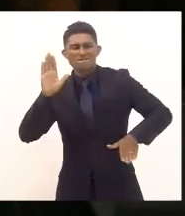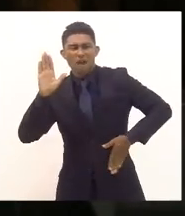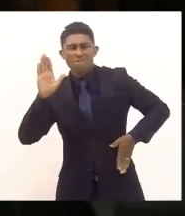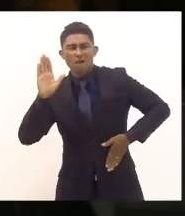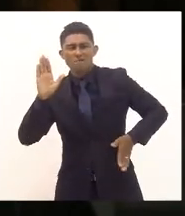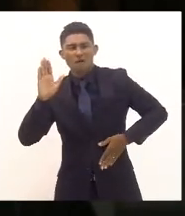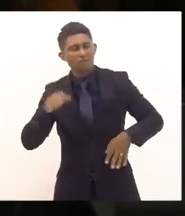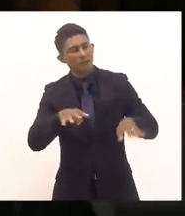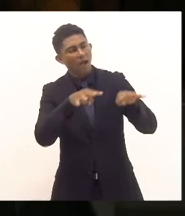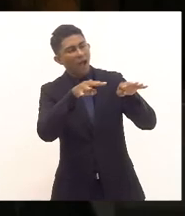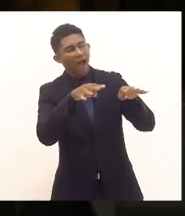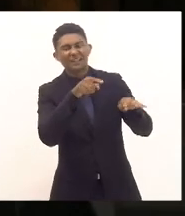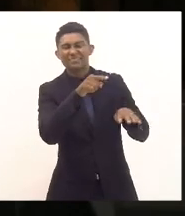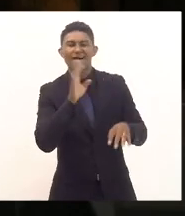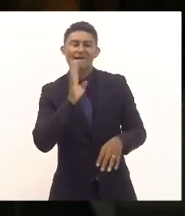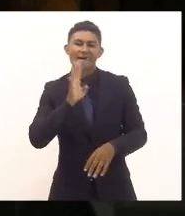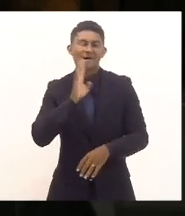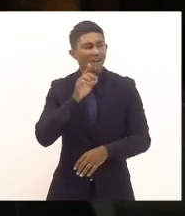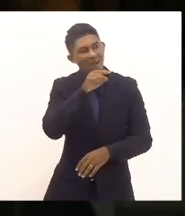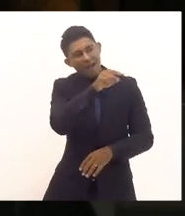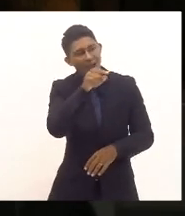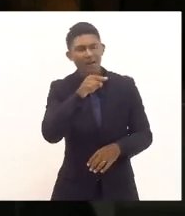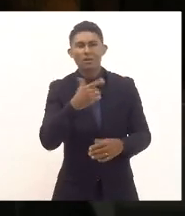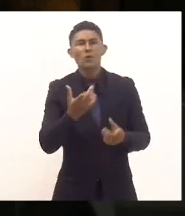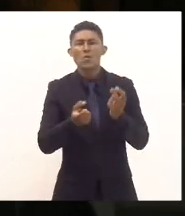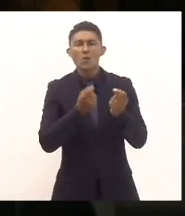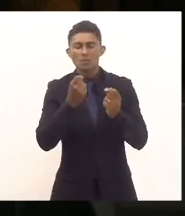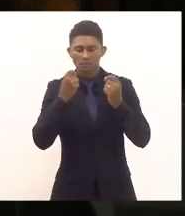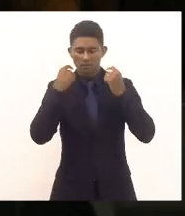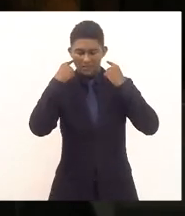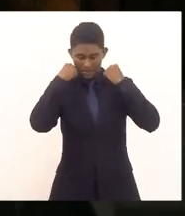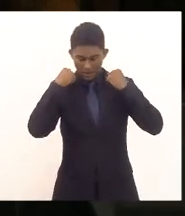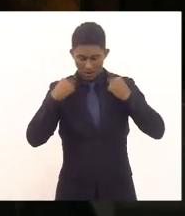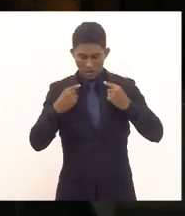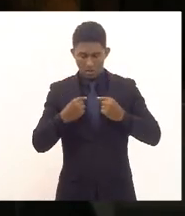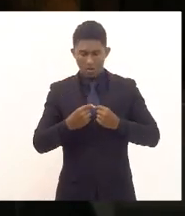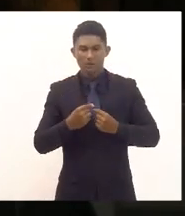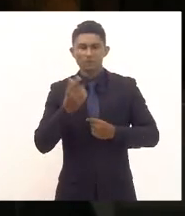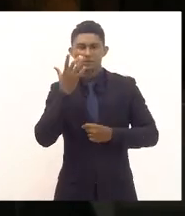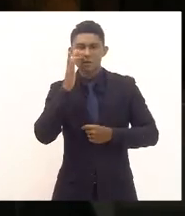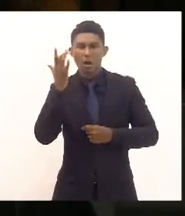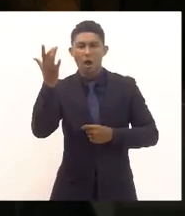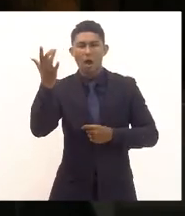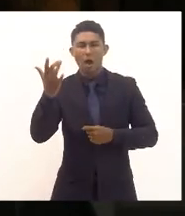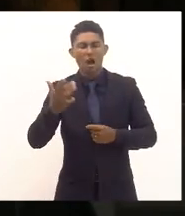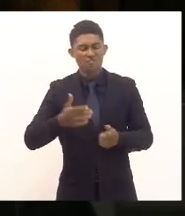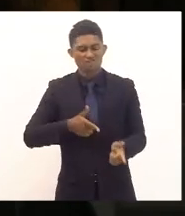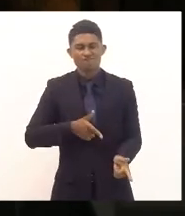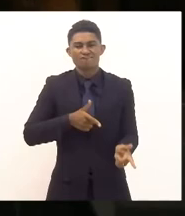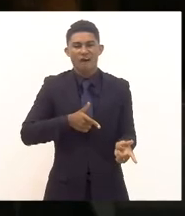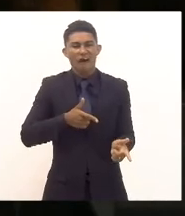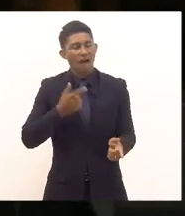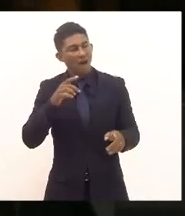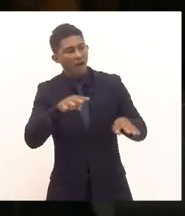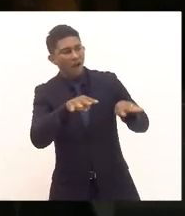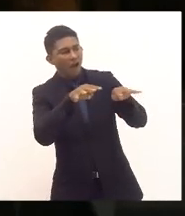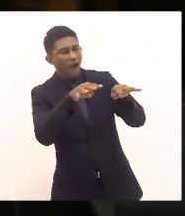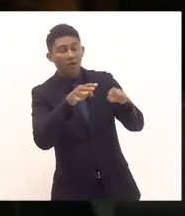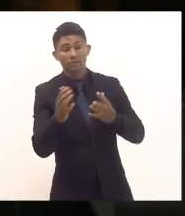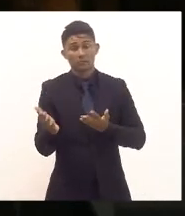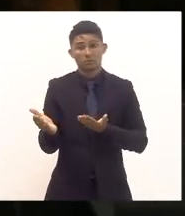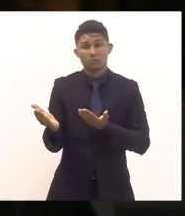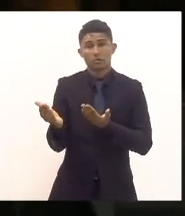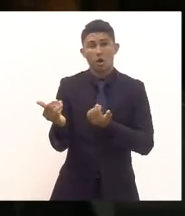vagabundo achando bonito vagabundo andar de cordão de ouro e armado para que